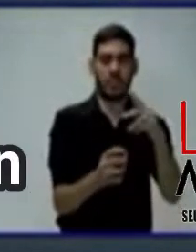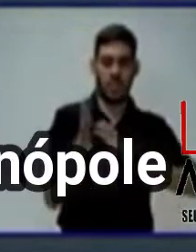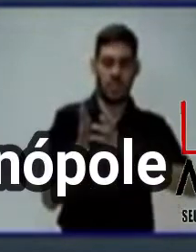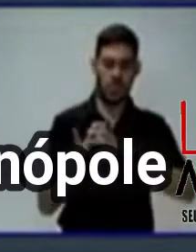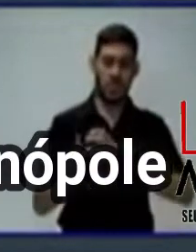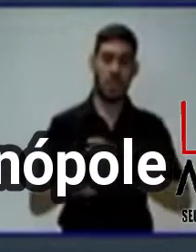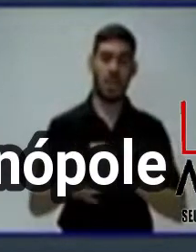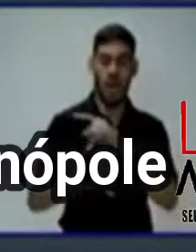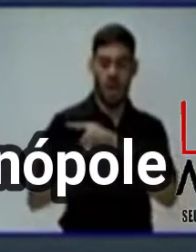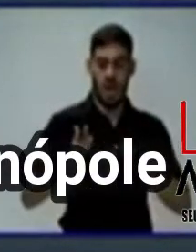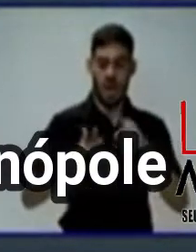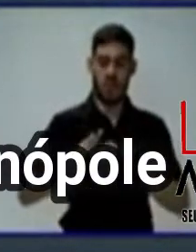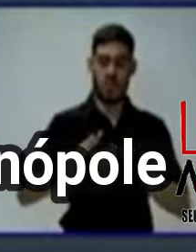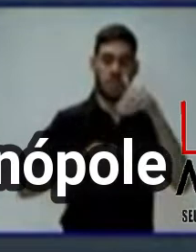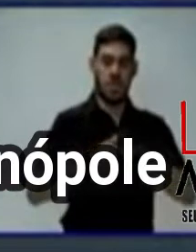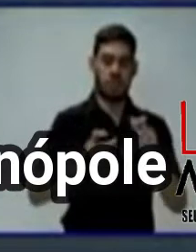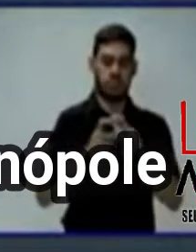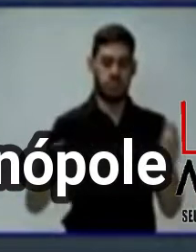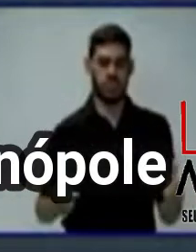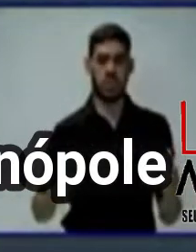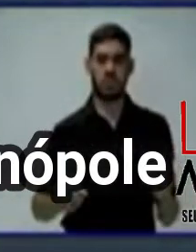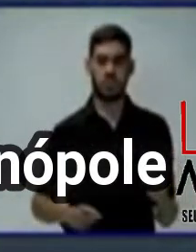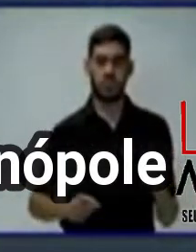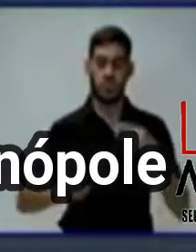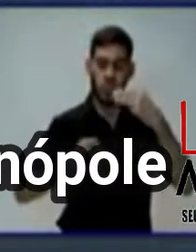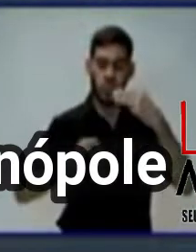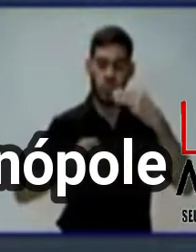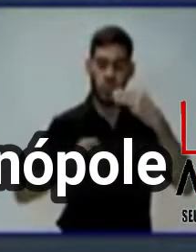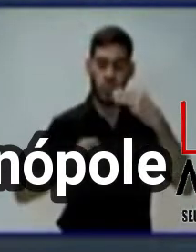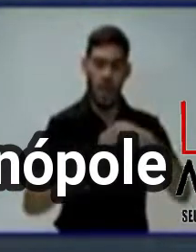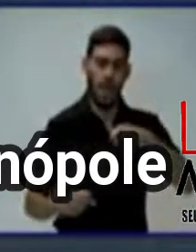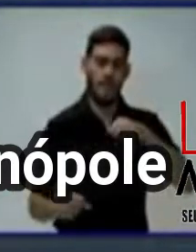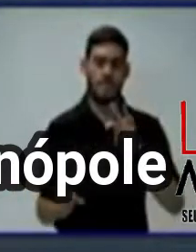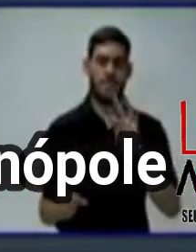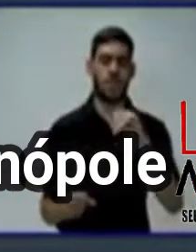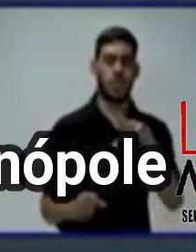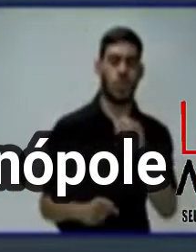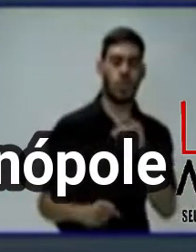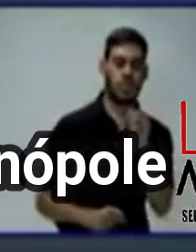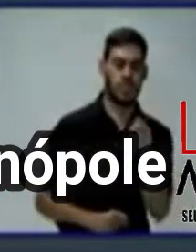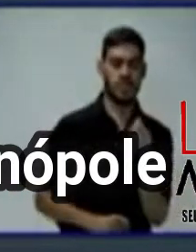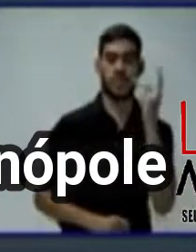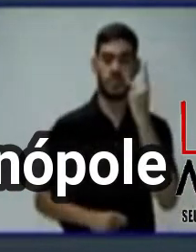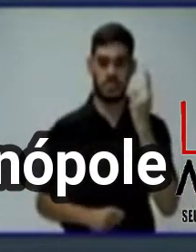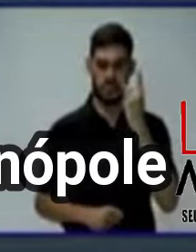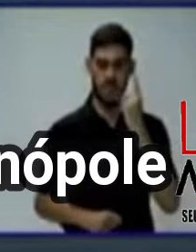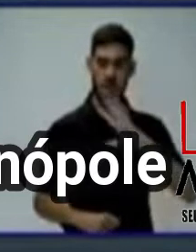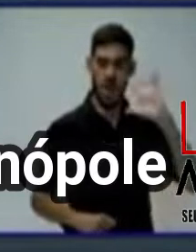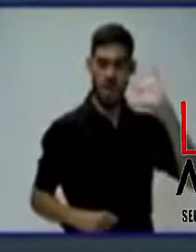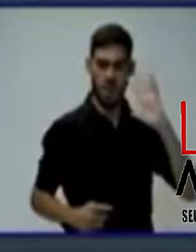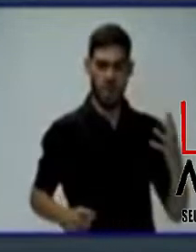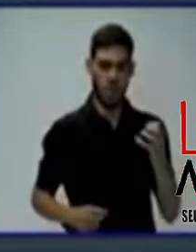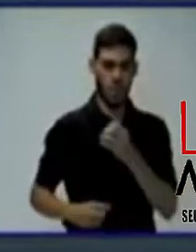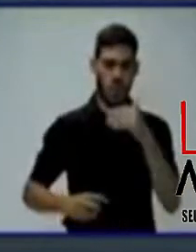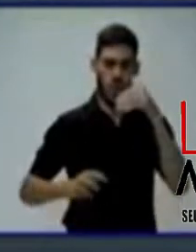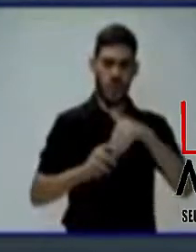e anular as eleições majoritárias do município de Martinópolis, no Ceará, determinando a